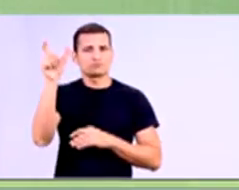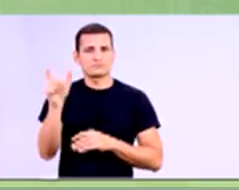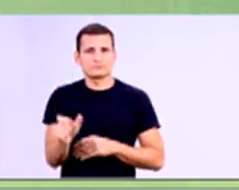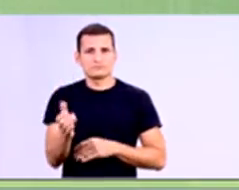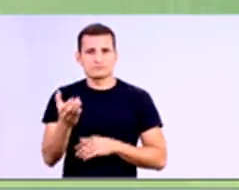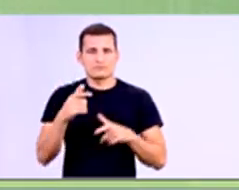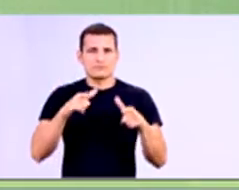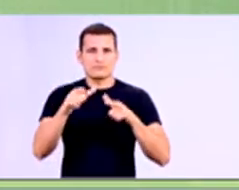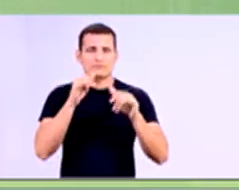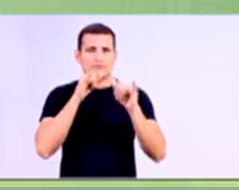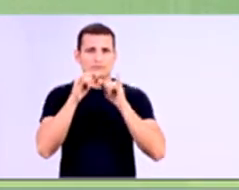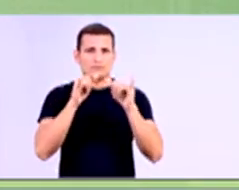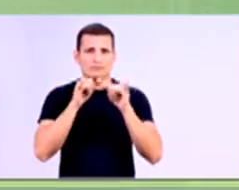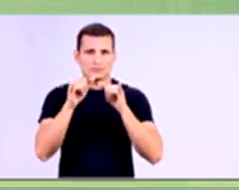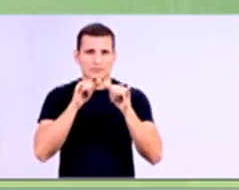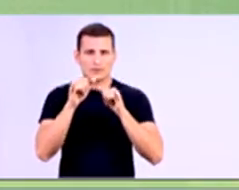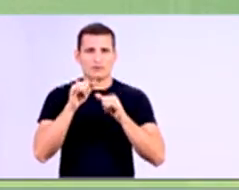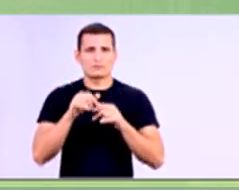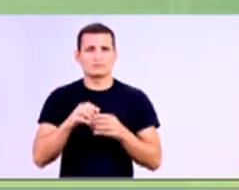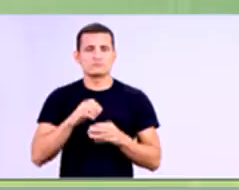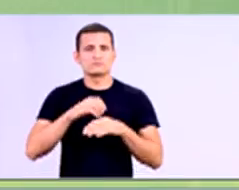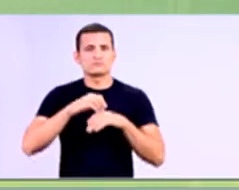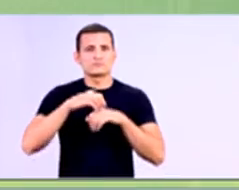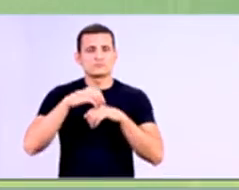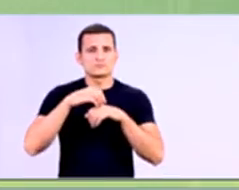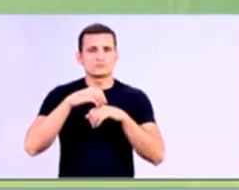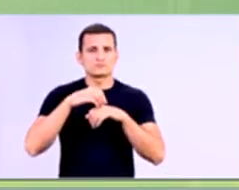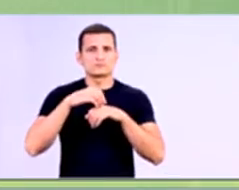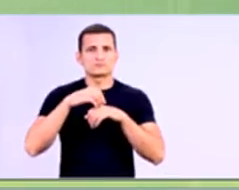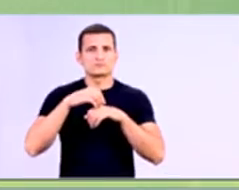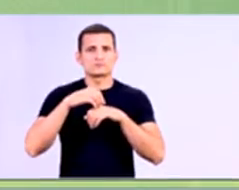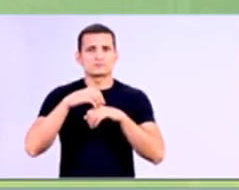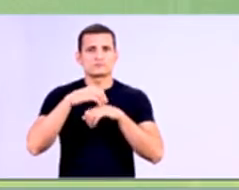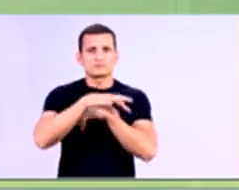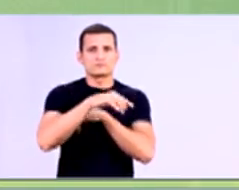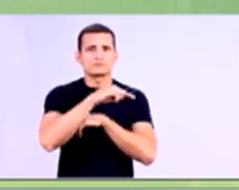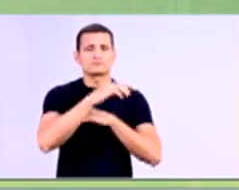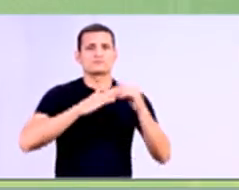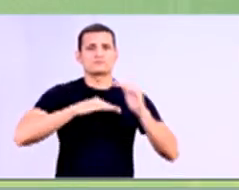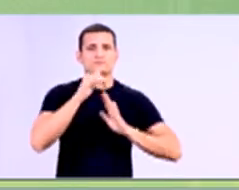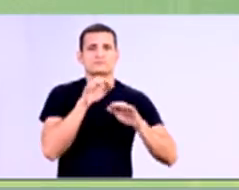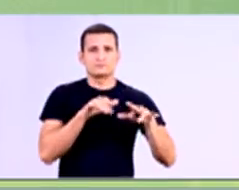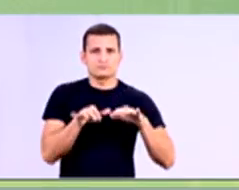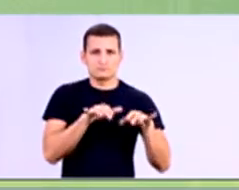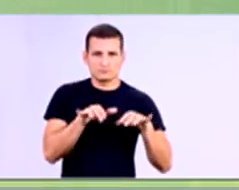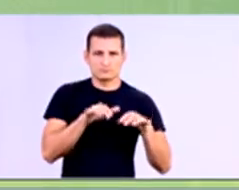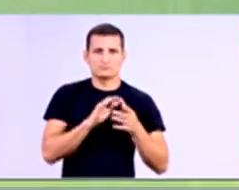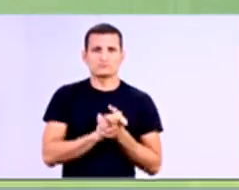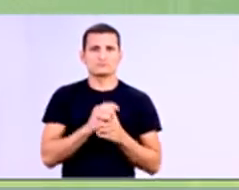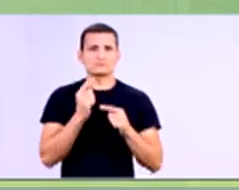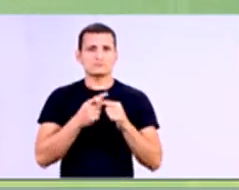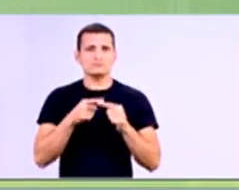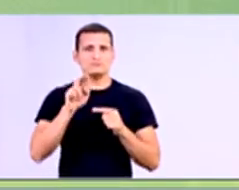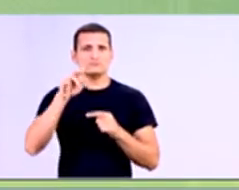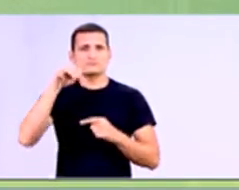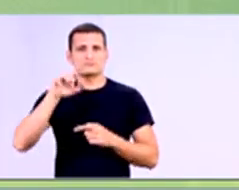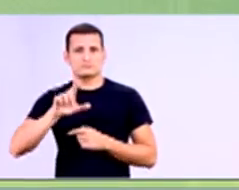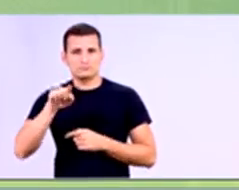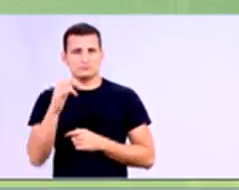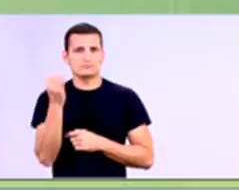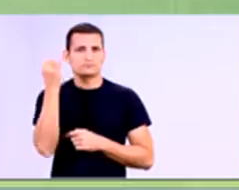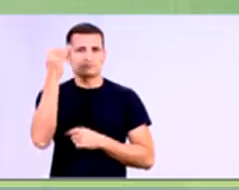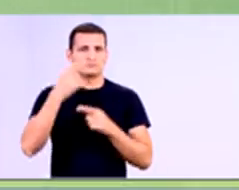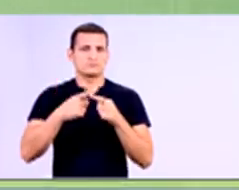quer trabalhar de informação e transmitir isso para o seu desenvolvedor. Então, por que o ML é muito importante?